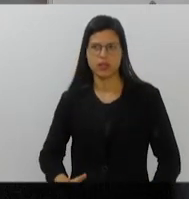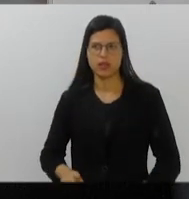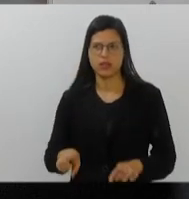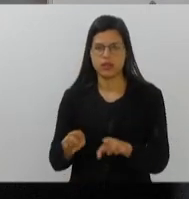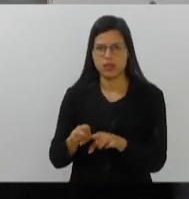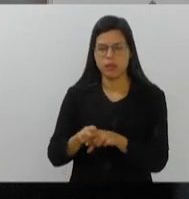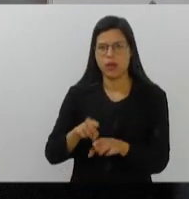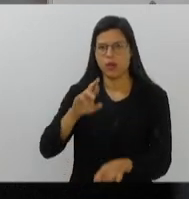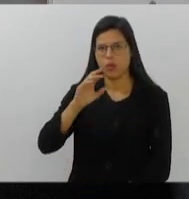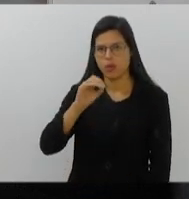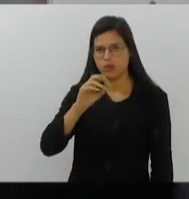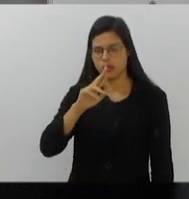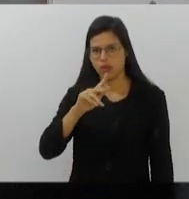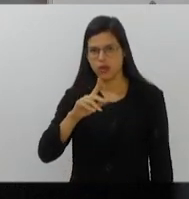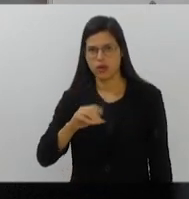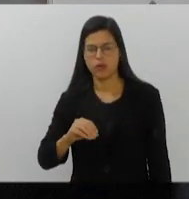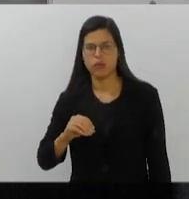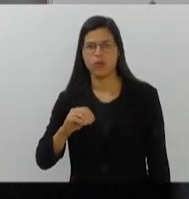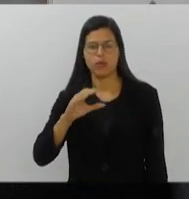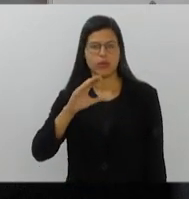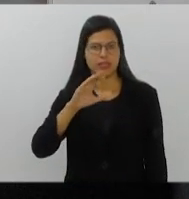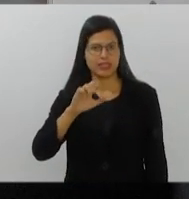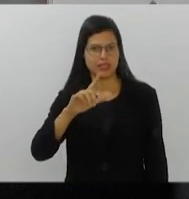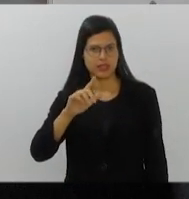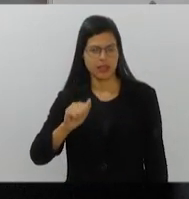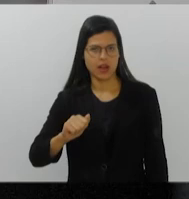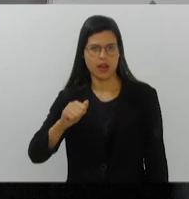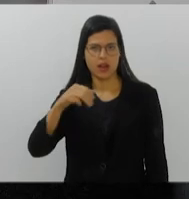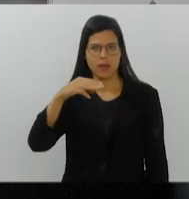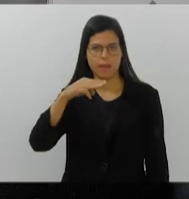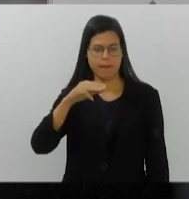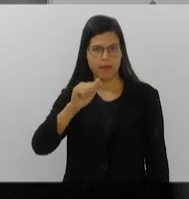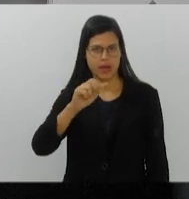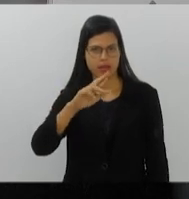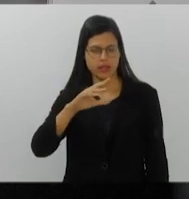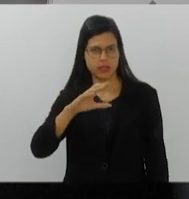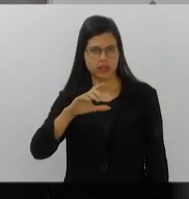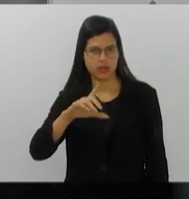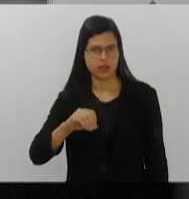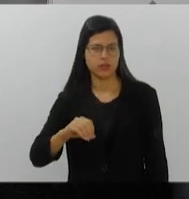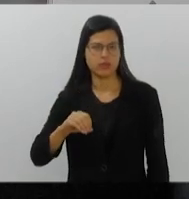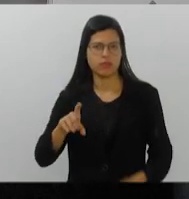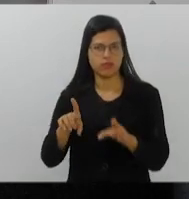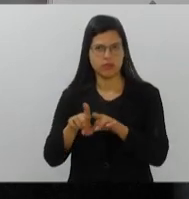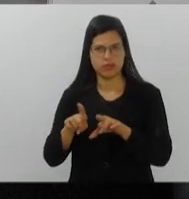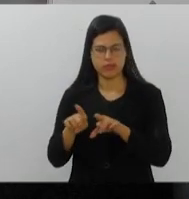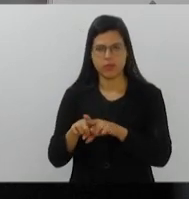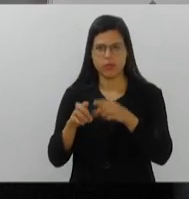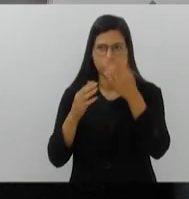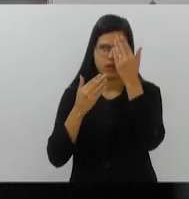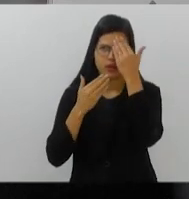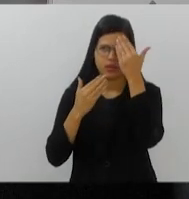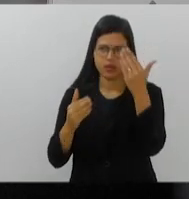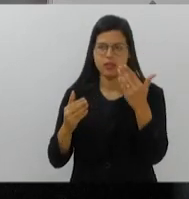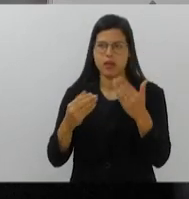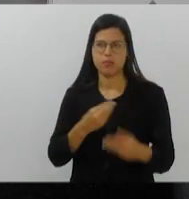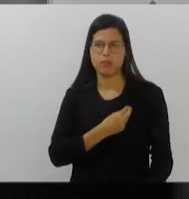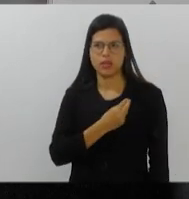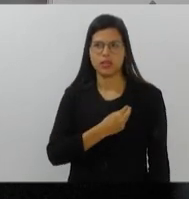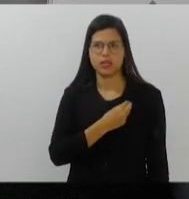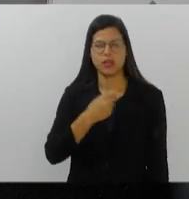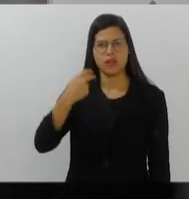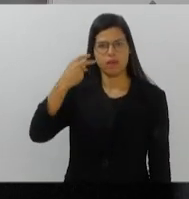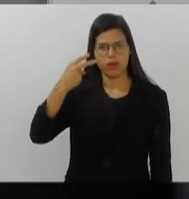Rodrigo Amorim, deputada Célia Jordão, deputado Marcelo Dino, e também agradecer a ilustre presença da nossa